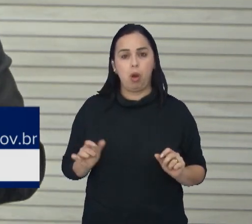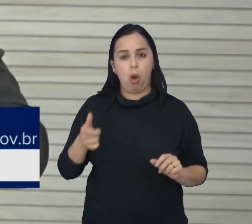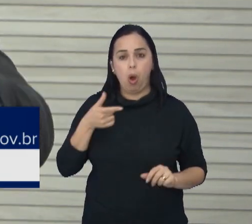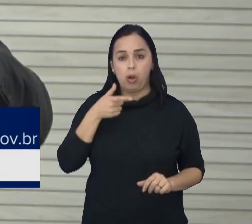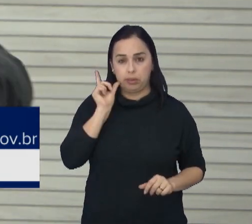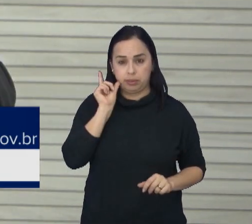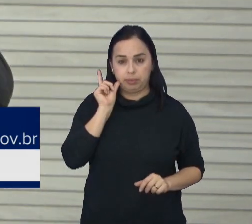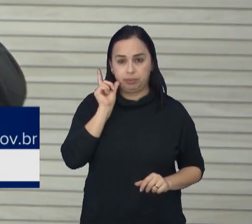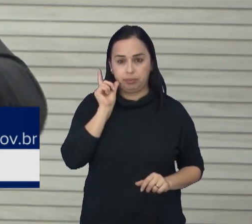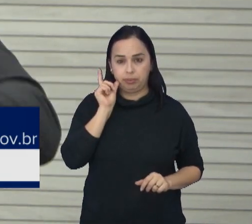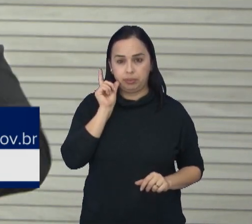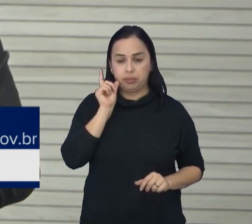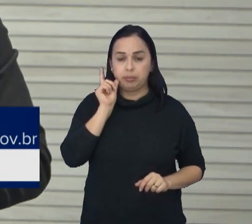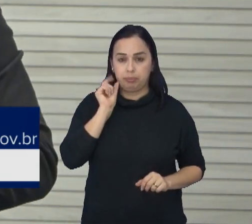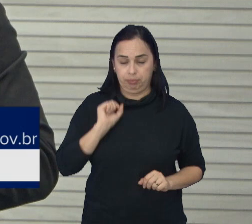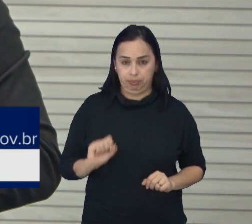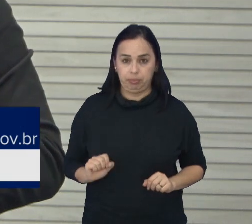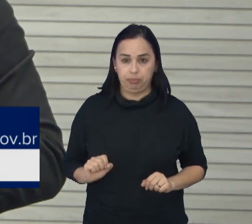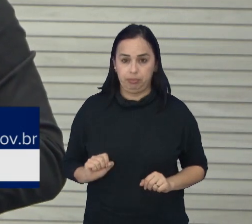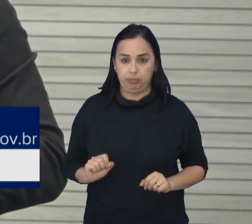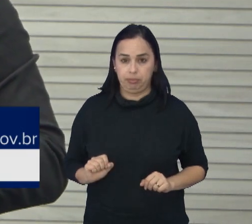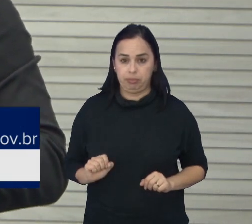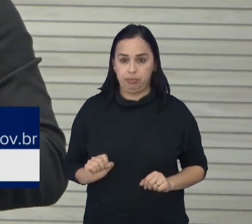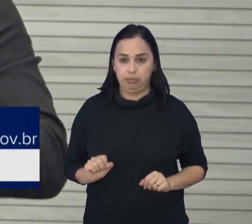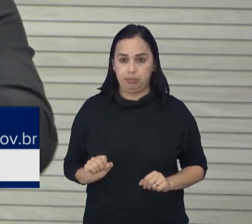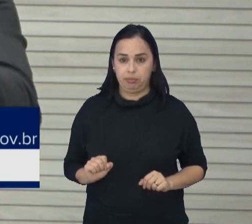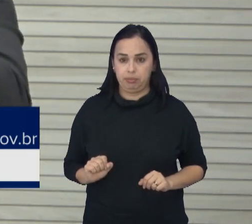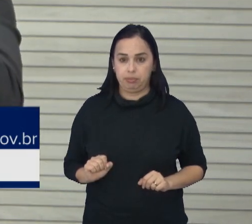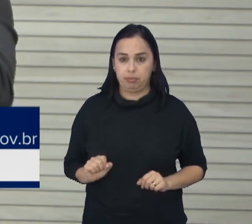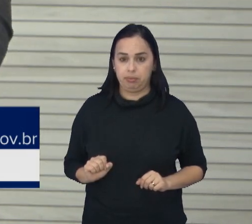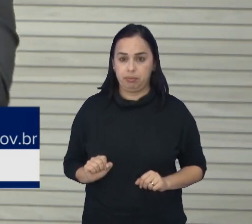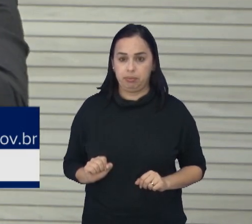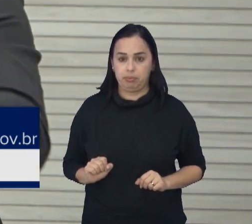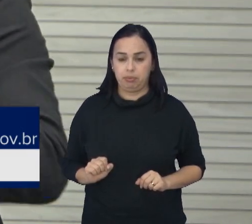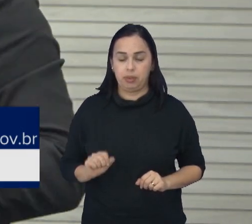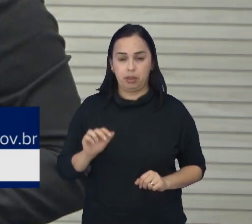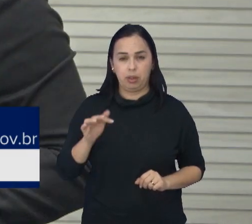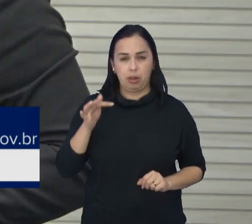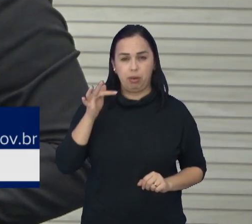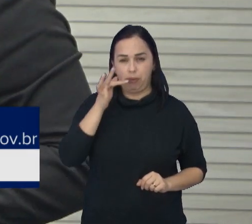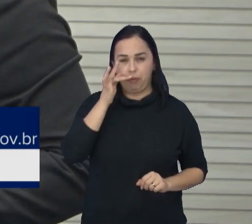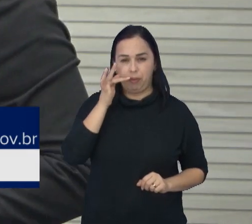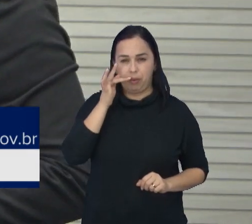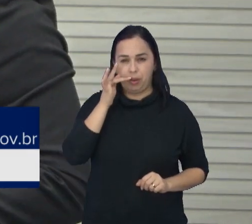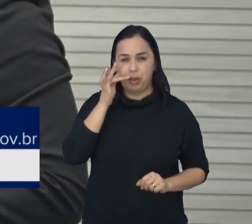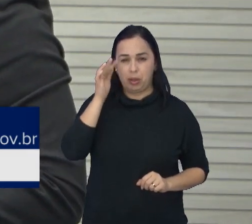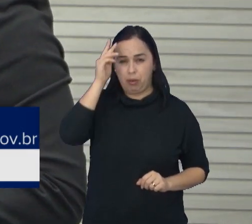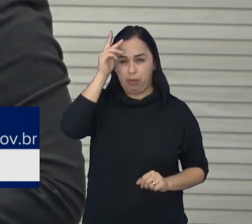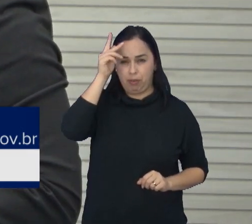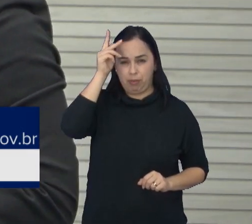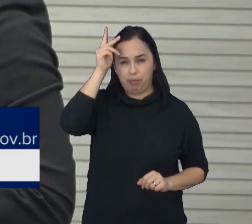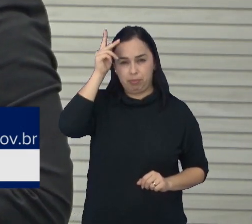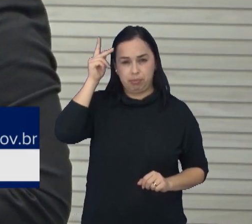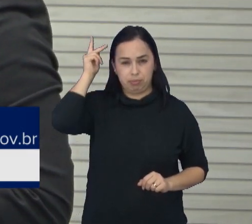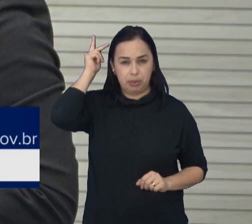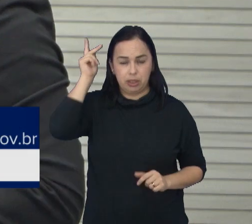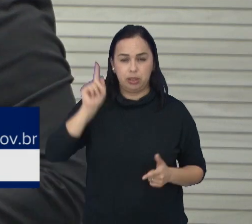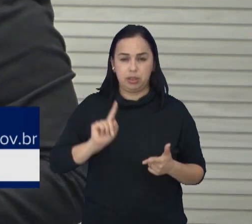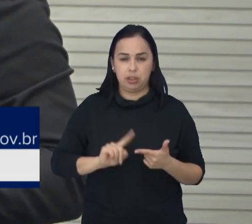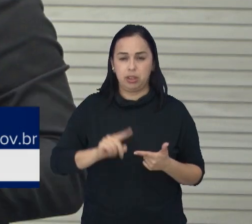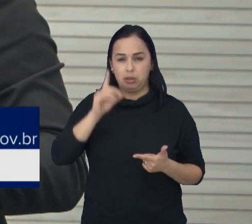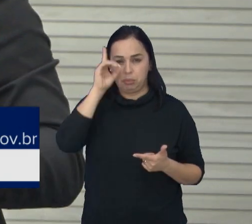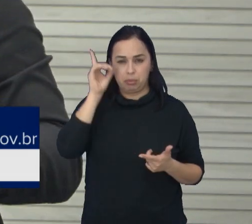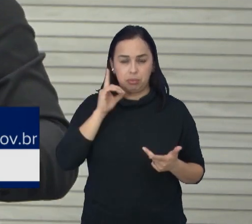nós, na frente parlamentar, que o vereador Fernando Petite, o Marcão, a